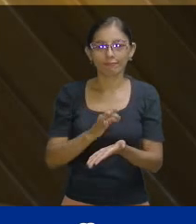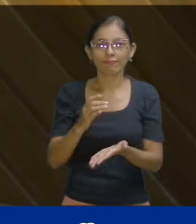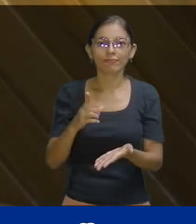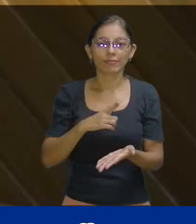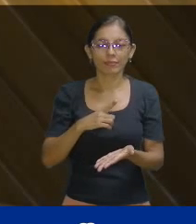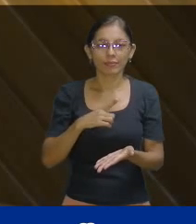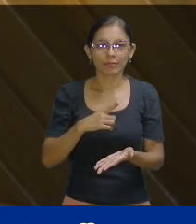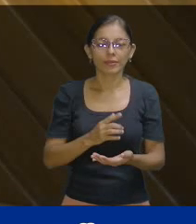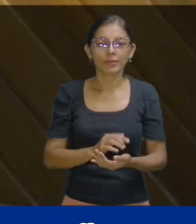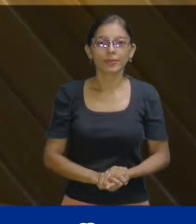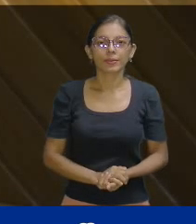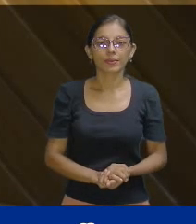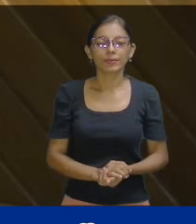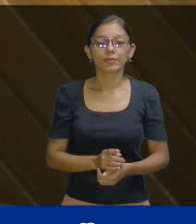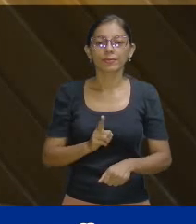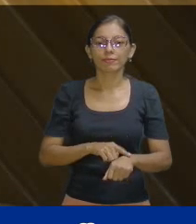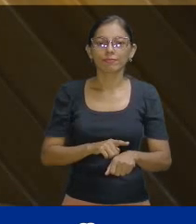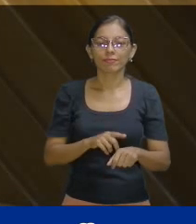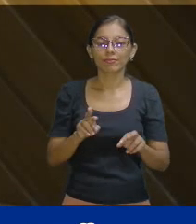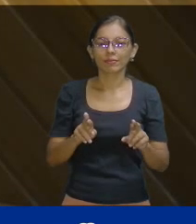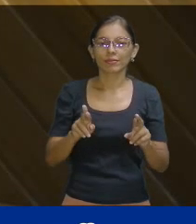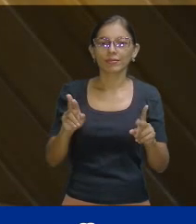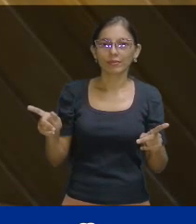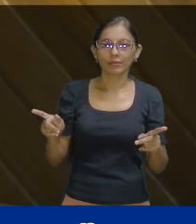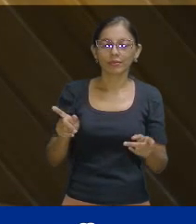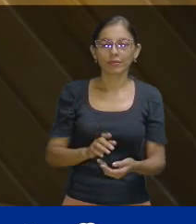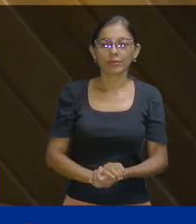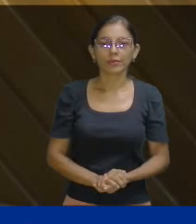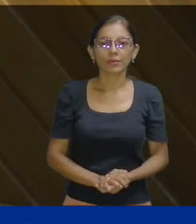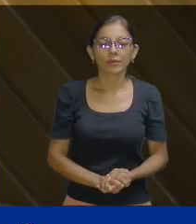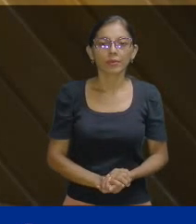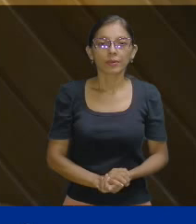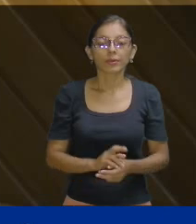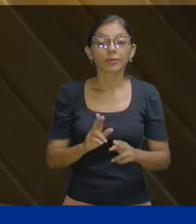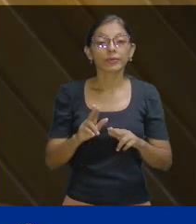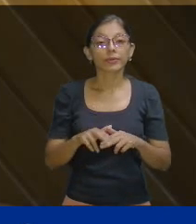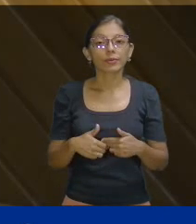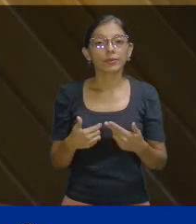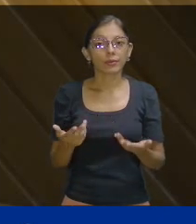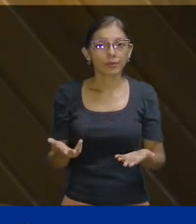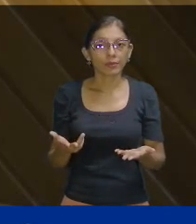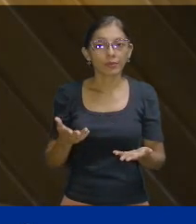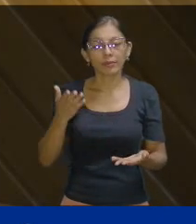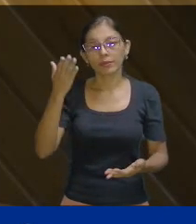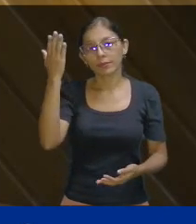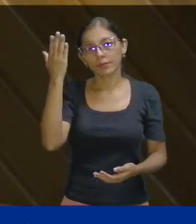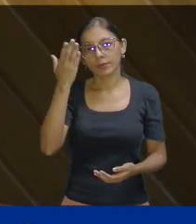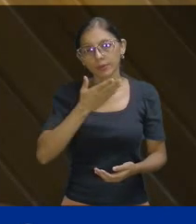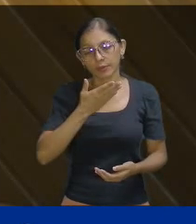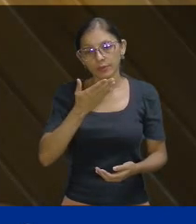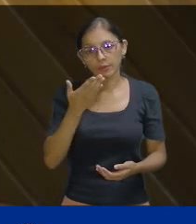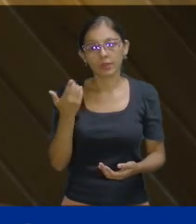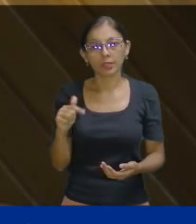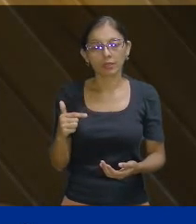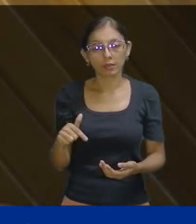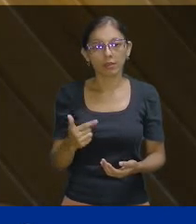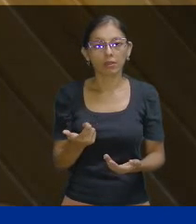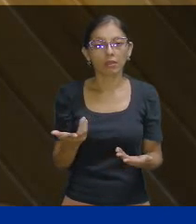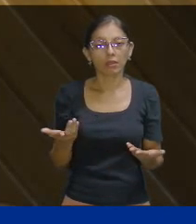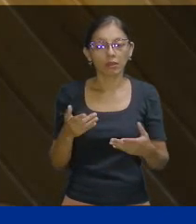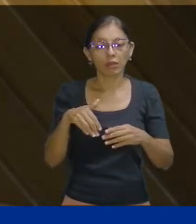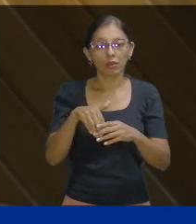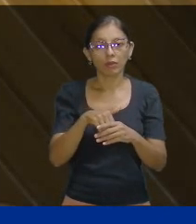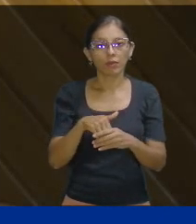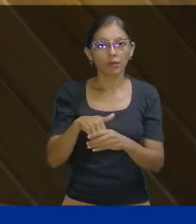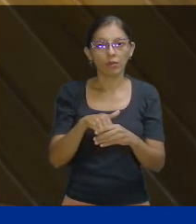todo exposto, sobretudo diante da ausência de demonstração de nulidade da intimação, voto pela improcedência da